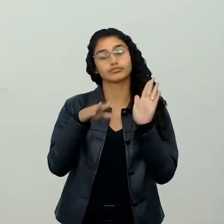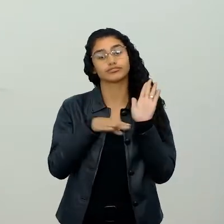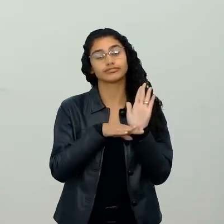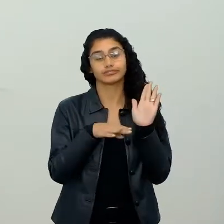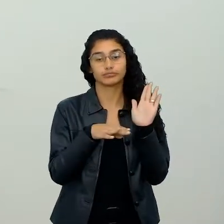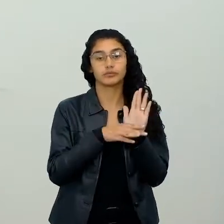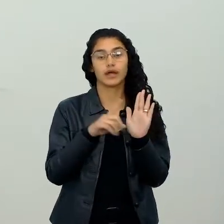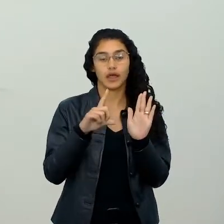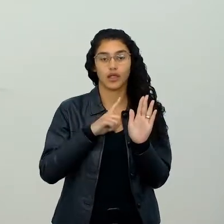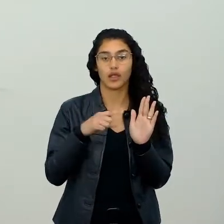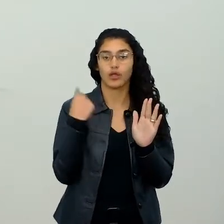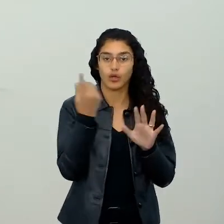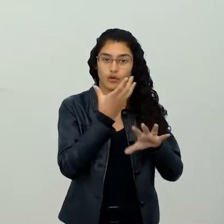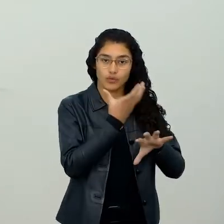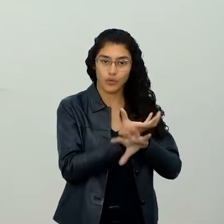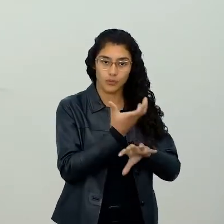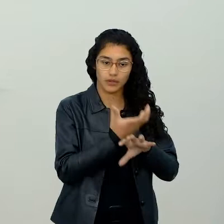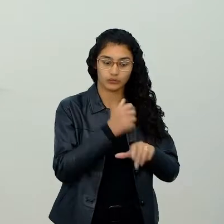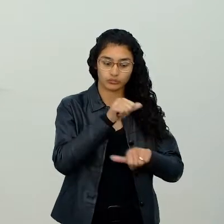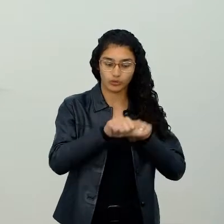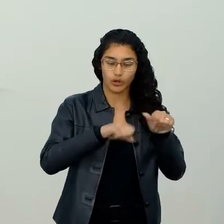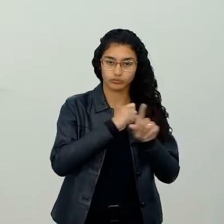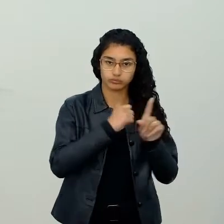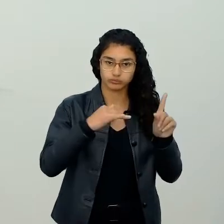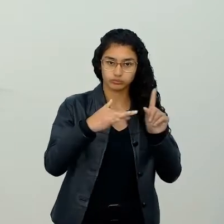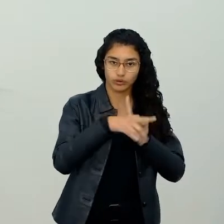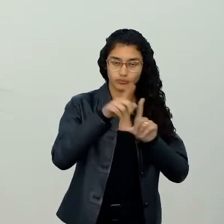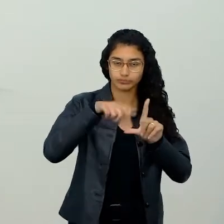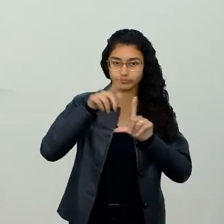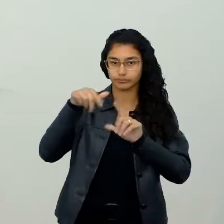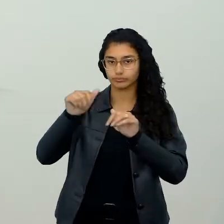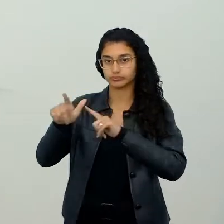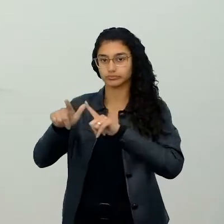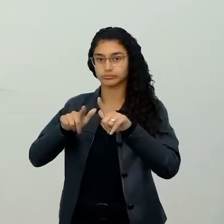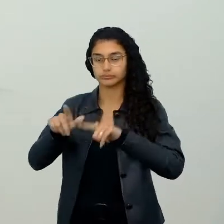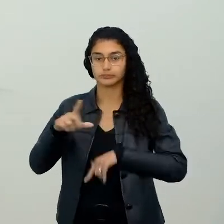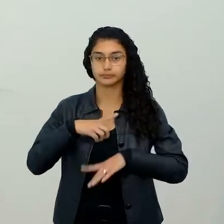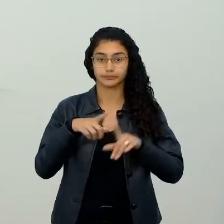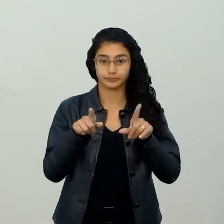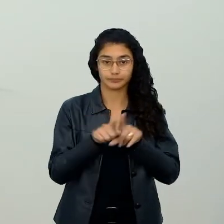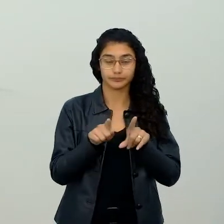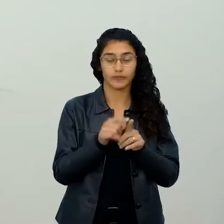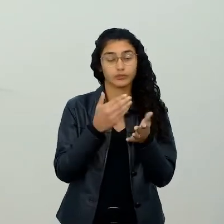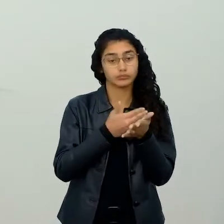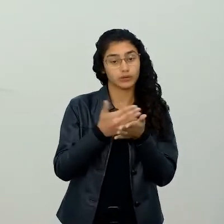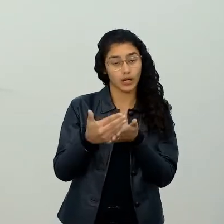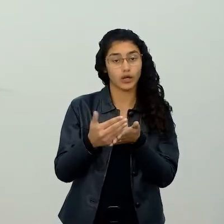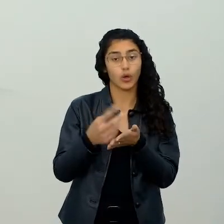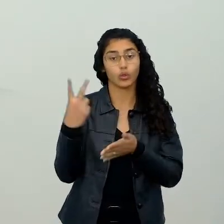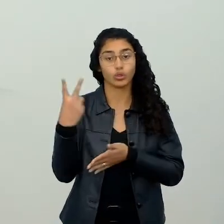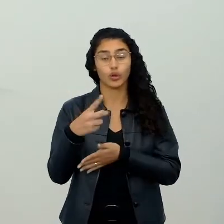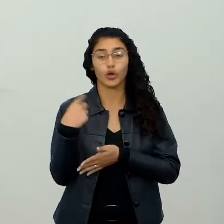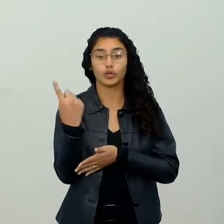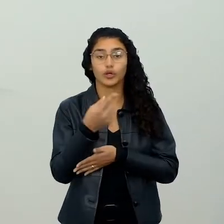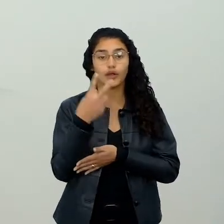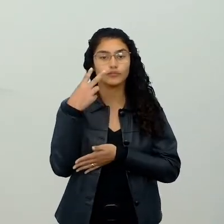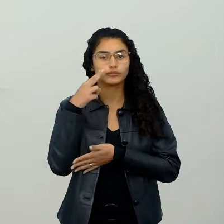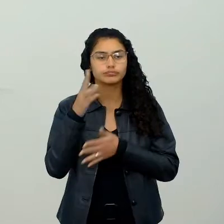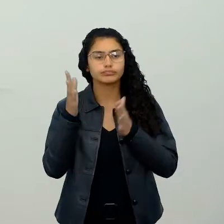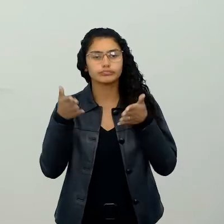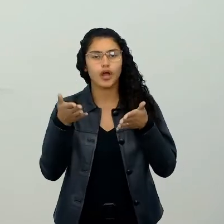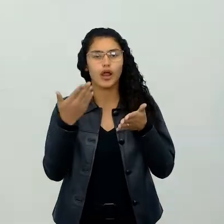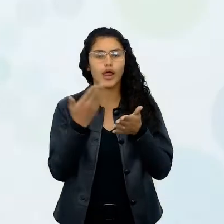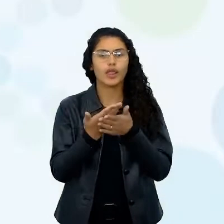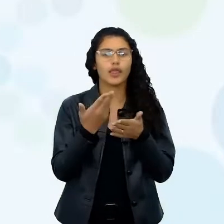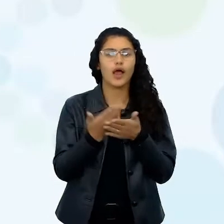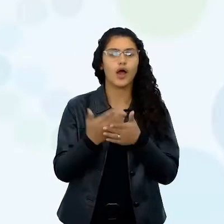né, da componente Mudanças Sociais, Demografia e Trabalho. Aliás, essa é a introdução 2 e nós vamos ver agora rapidamente